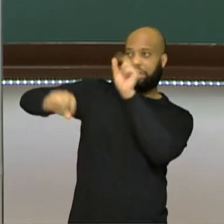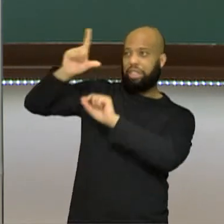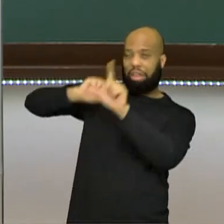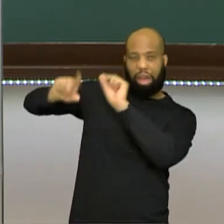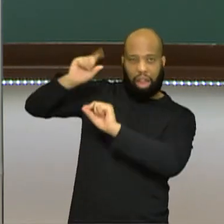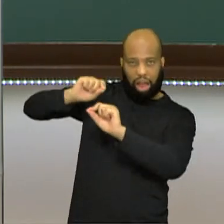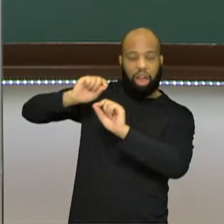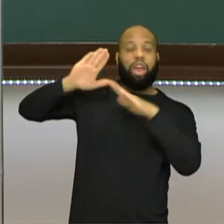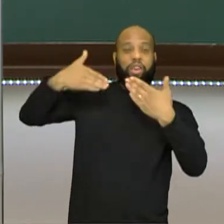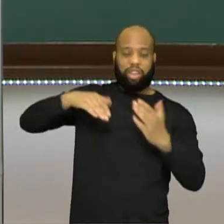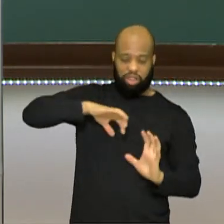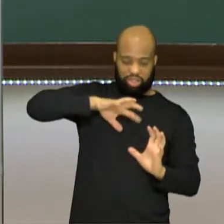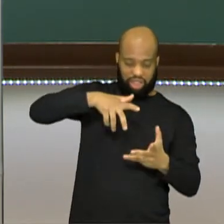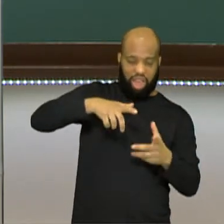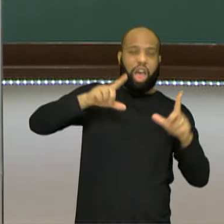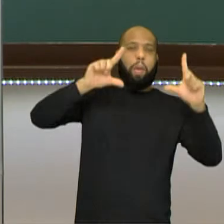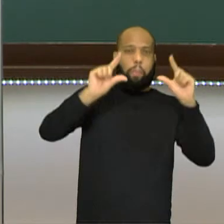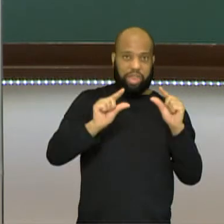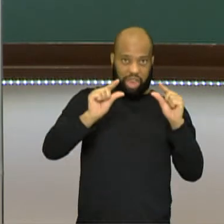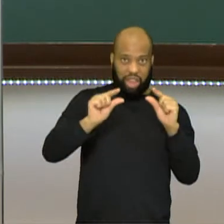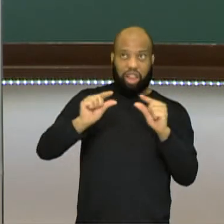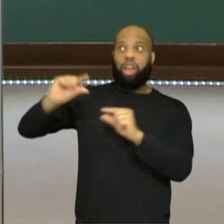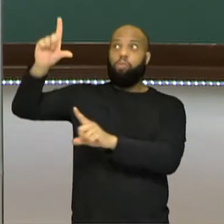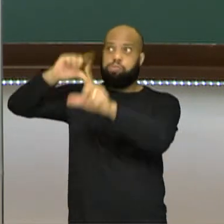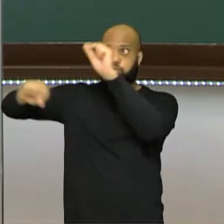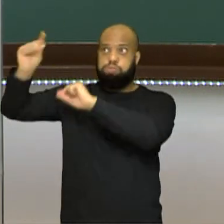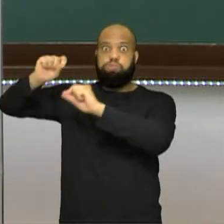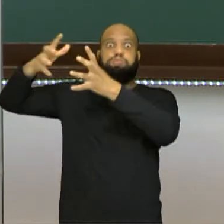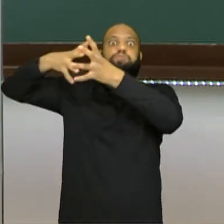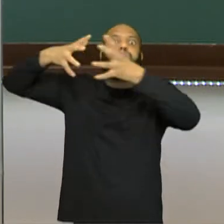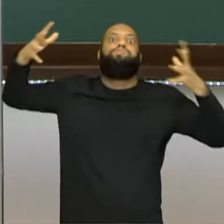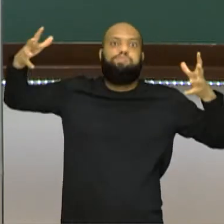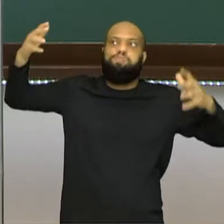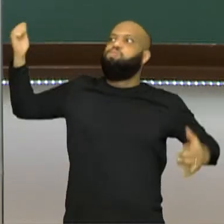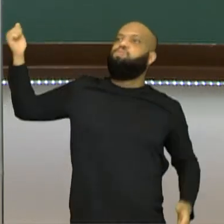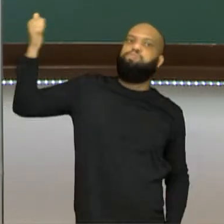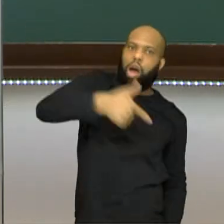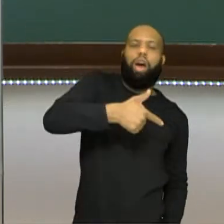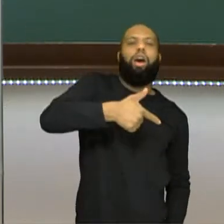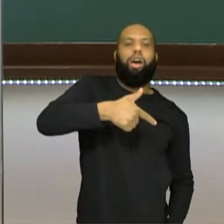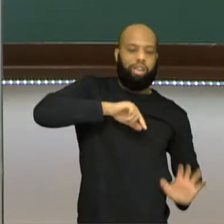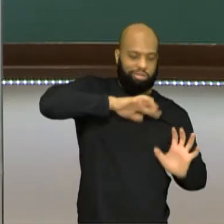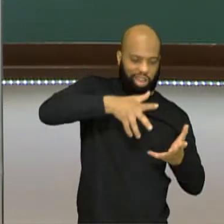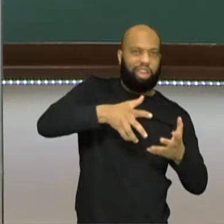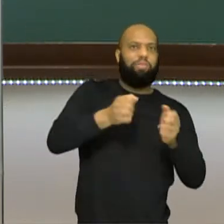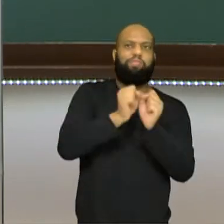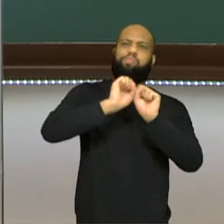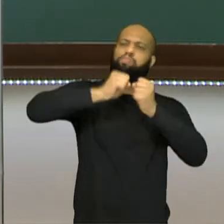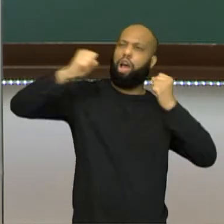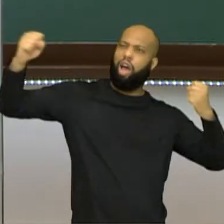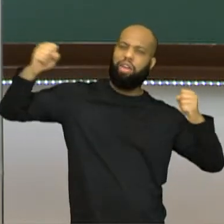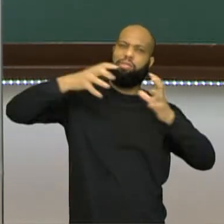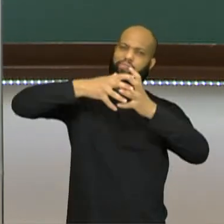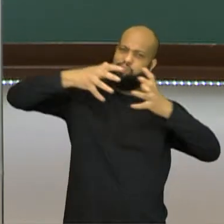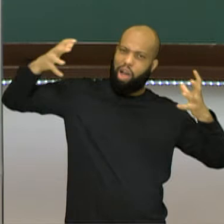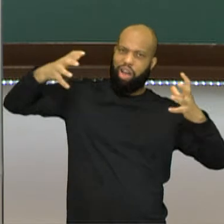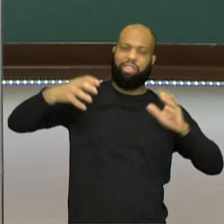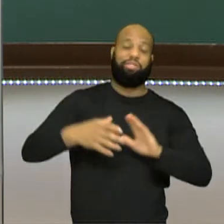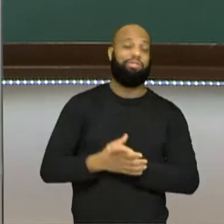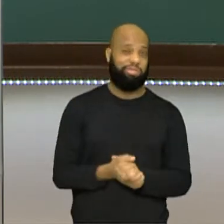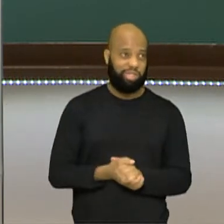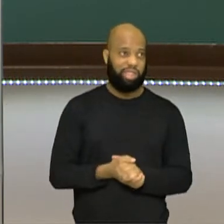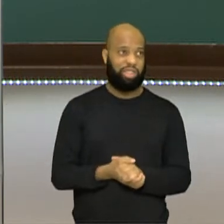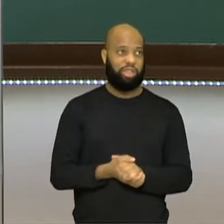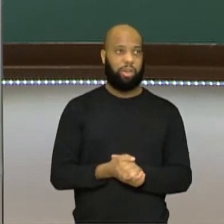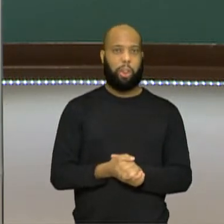muito pequenininha perto de outras estrelas muito grandes no nosso sistema solar e principalmente de outras estrelas do sistema solar,